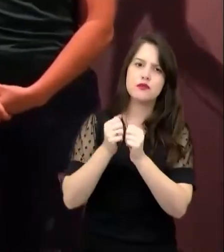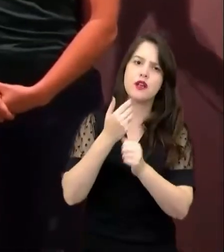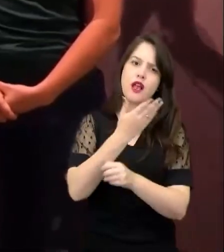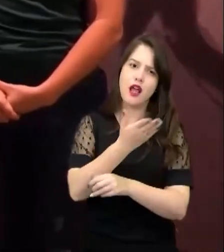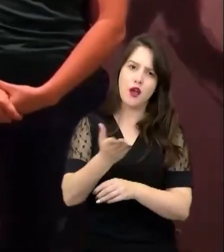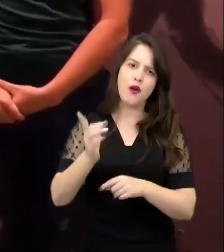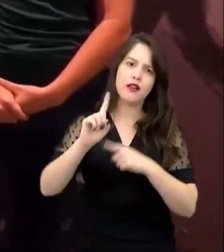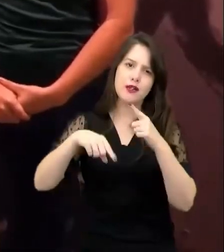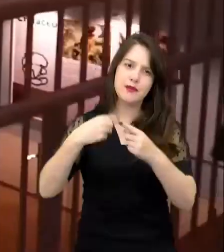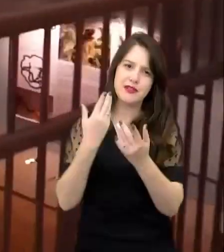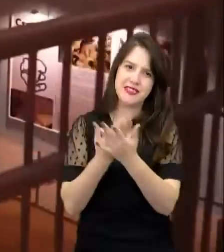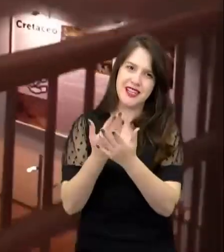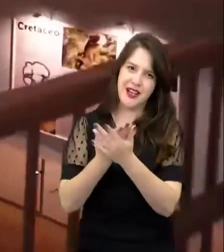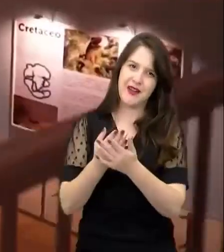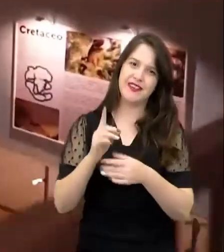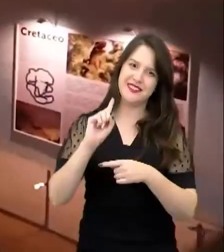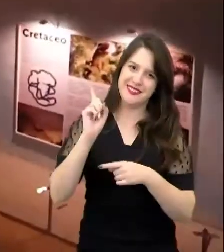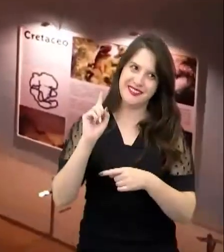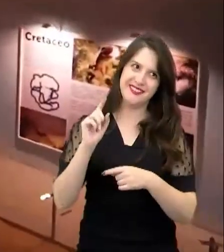nossa aula, tá? Até mais!